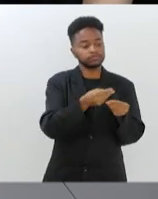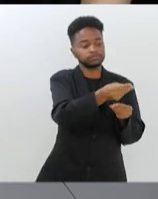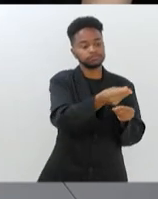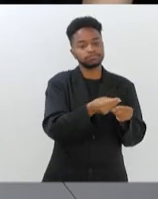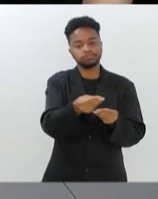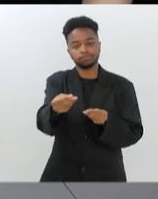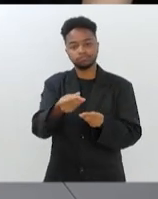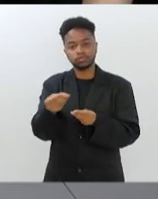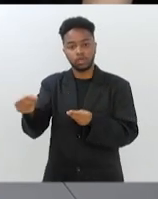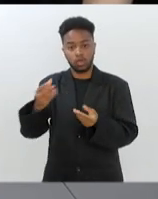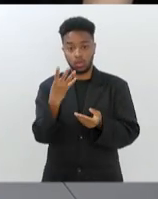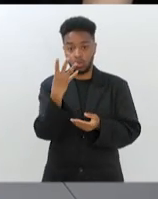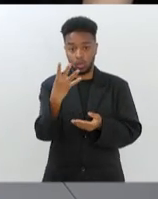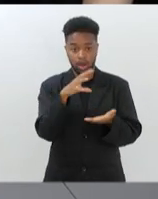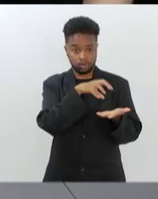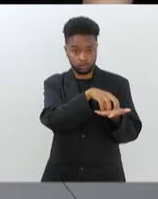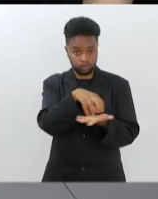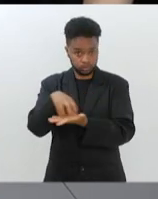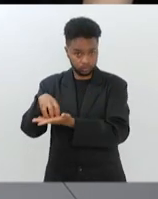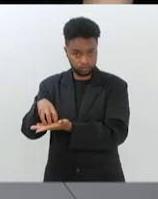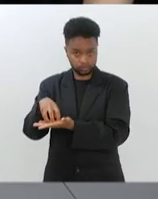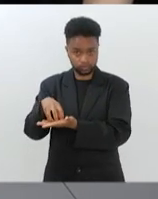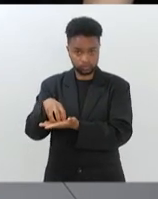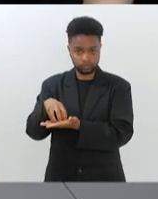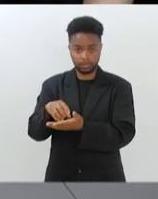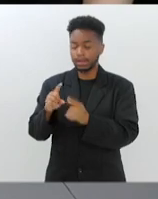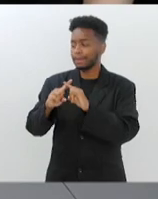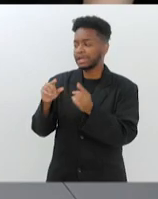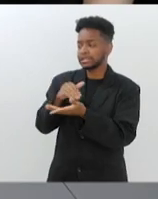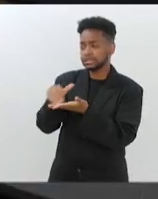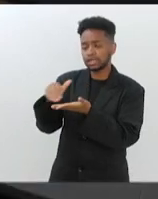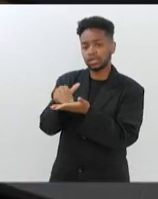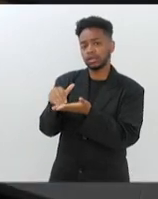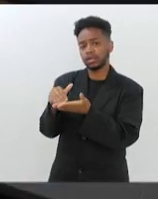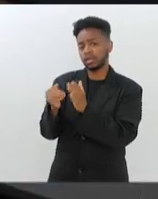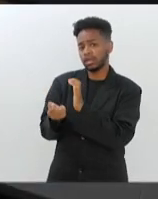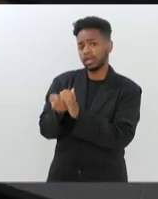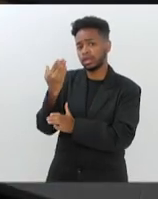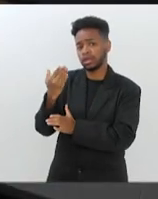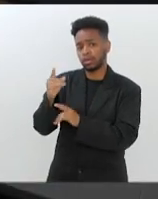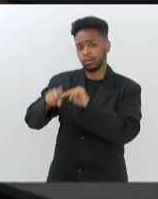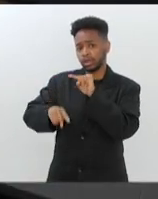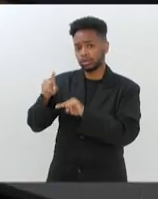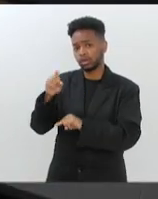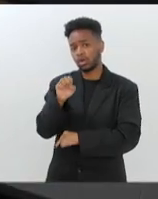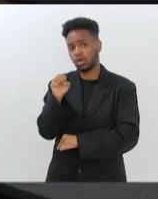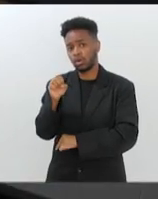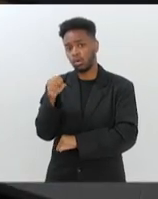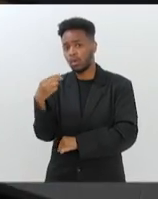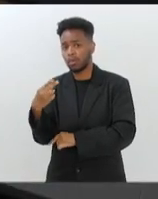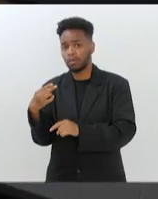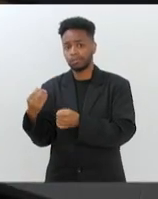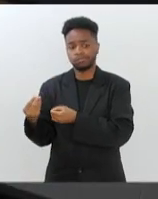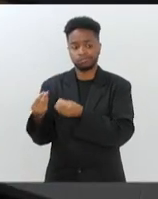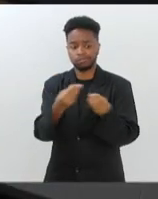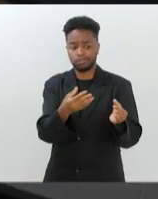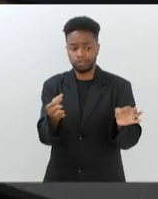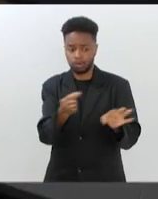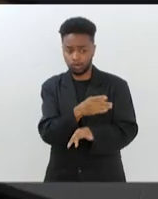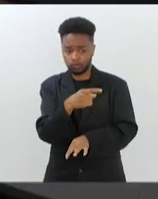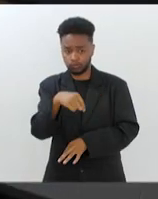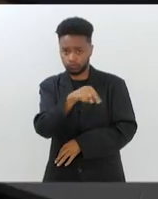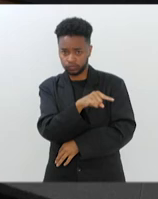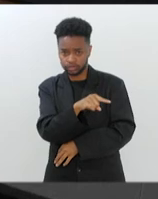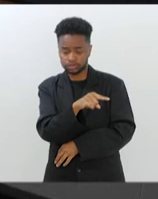Publicidade que nos atendem essas secretarias elas desenvolvem elas fazem o briefing e manda já pronto para vocês e vocês